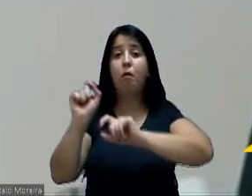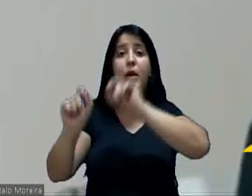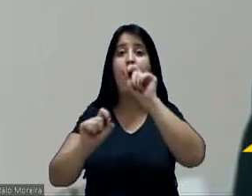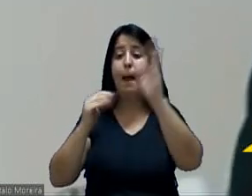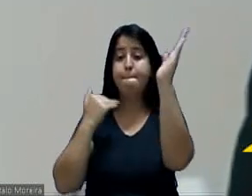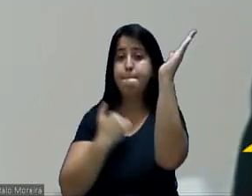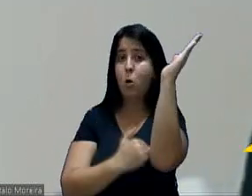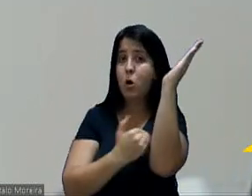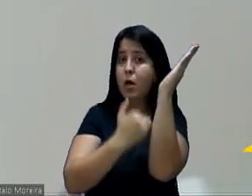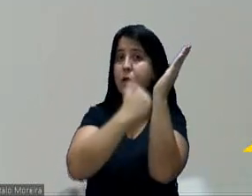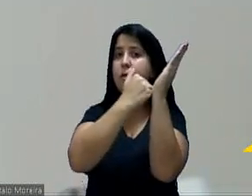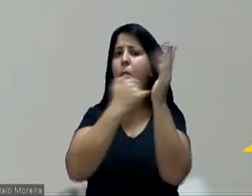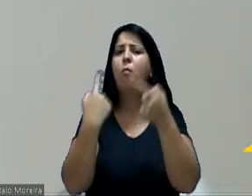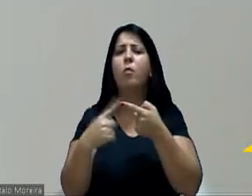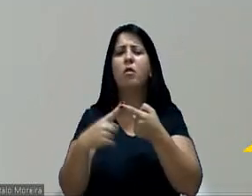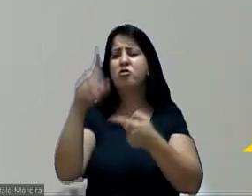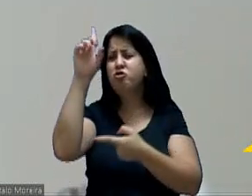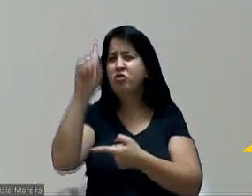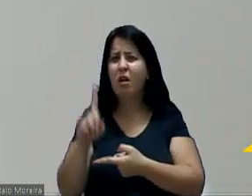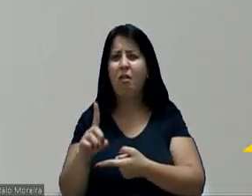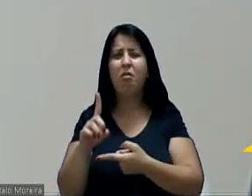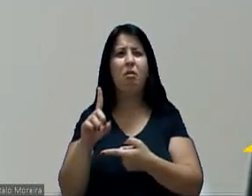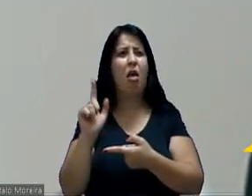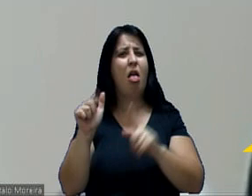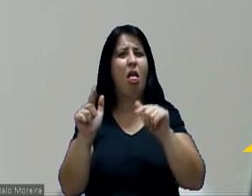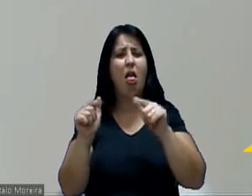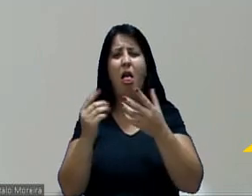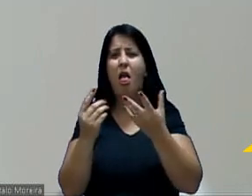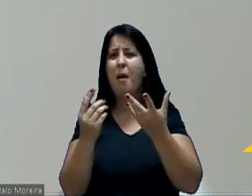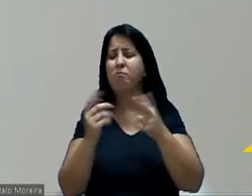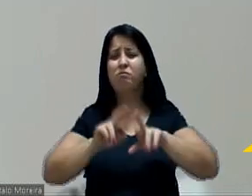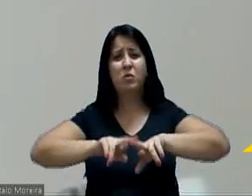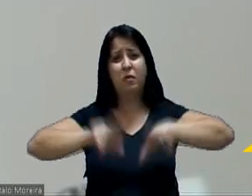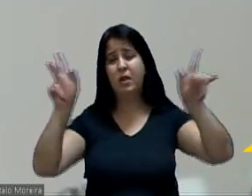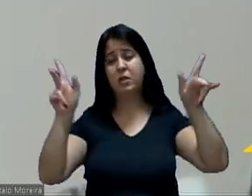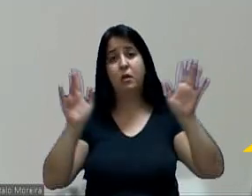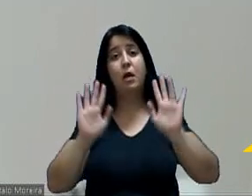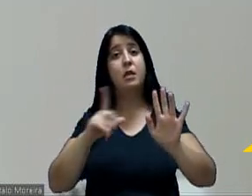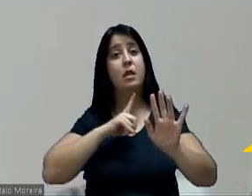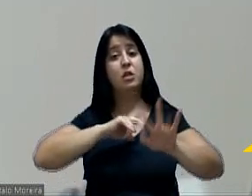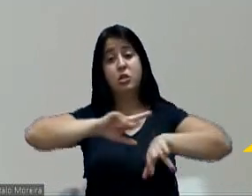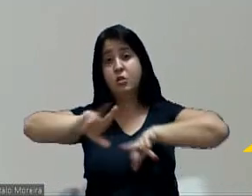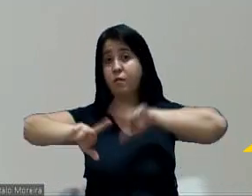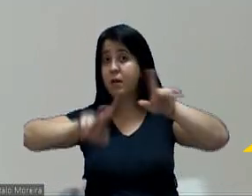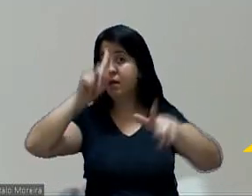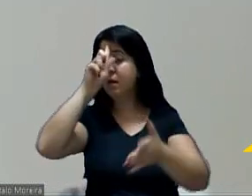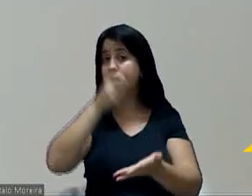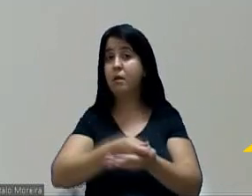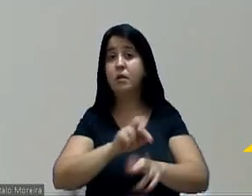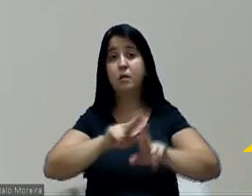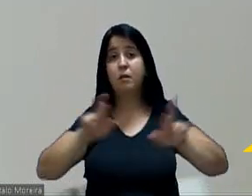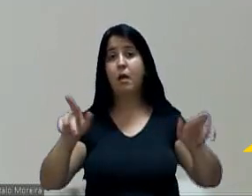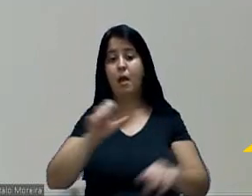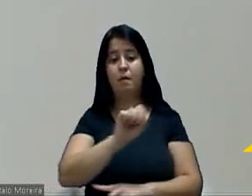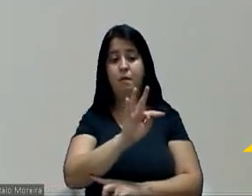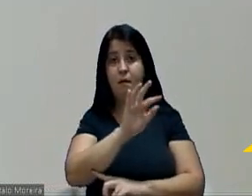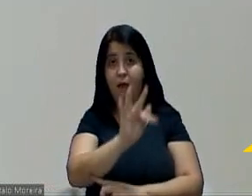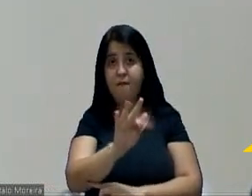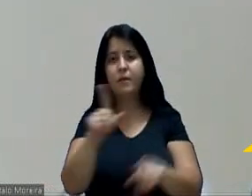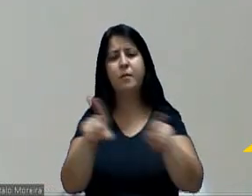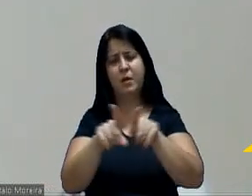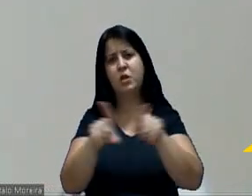monocracia, porque o direito é muito mais grande, é muito mais complexo que isso. Existem várias decisões. O próprio STF